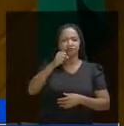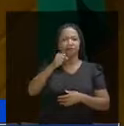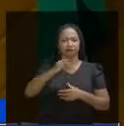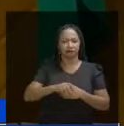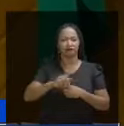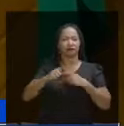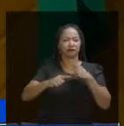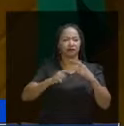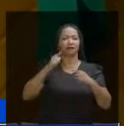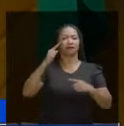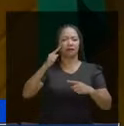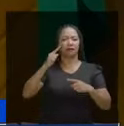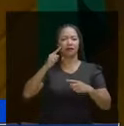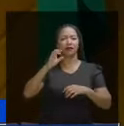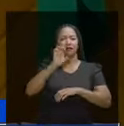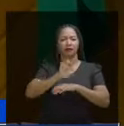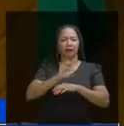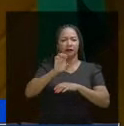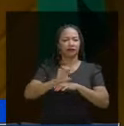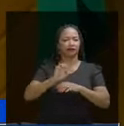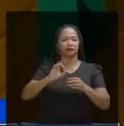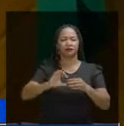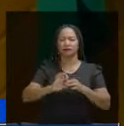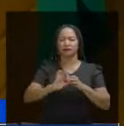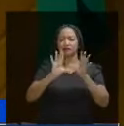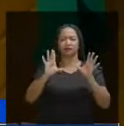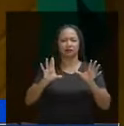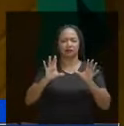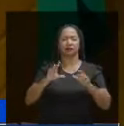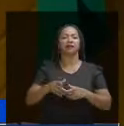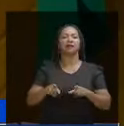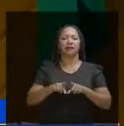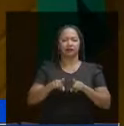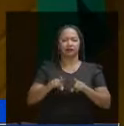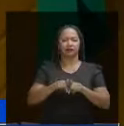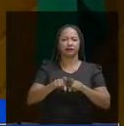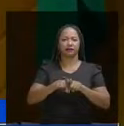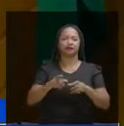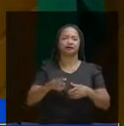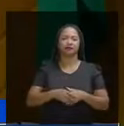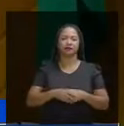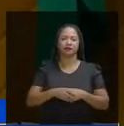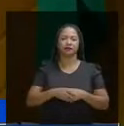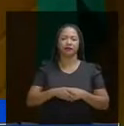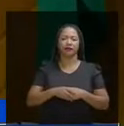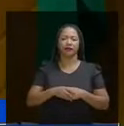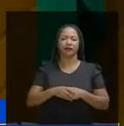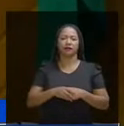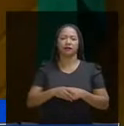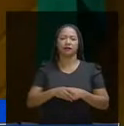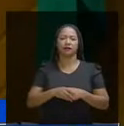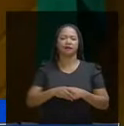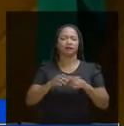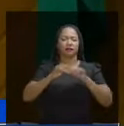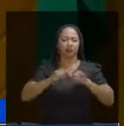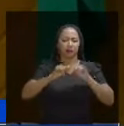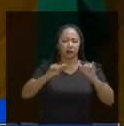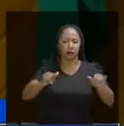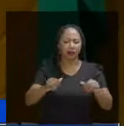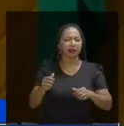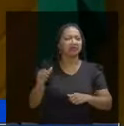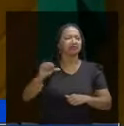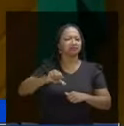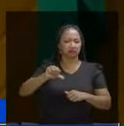a prosperidade do Estado Democrático. Consequentemente, nos casos de suposta propaganda negativa, a